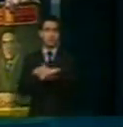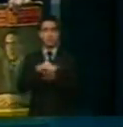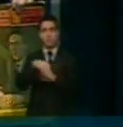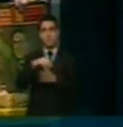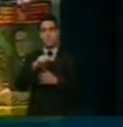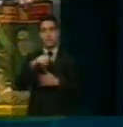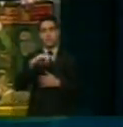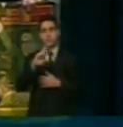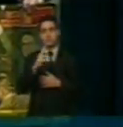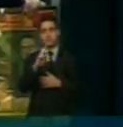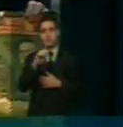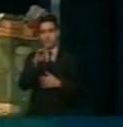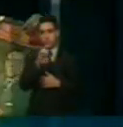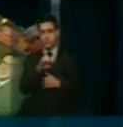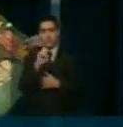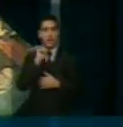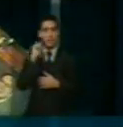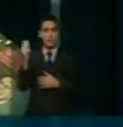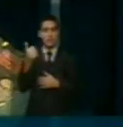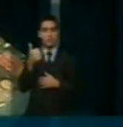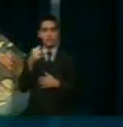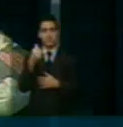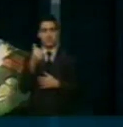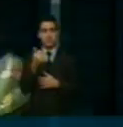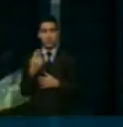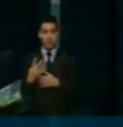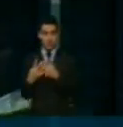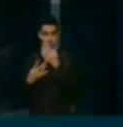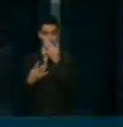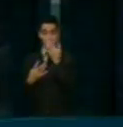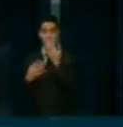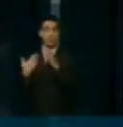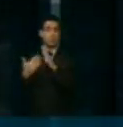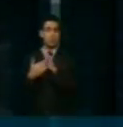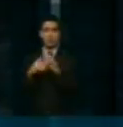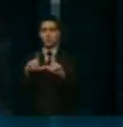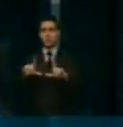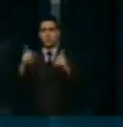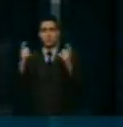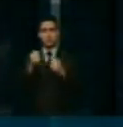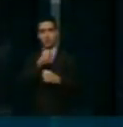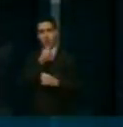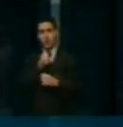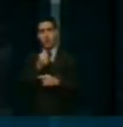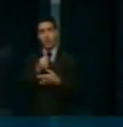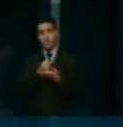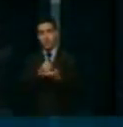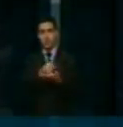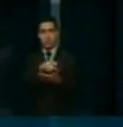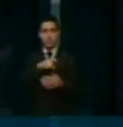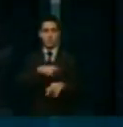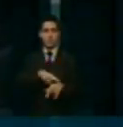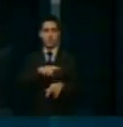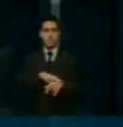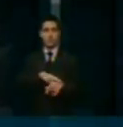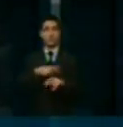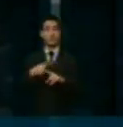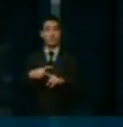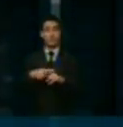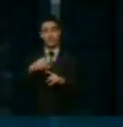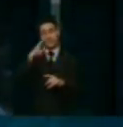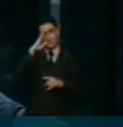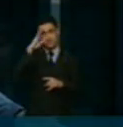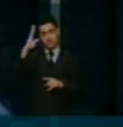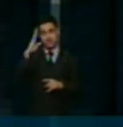Manchete, edição especial de abril de 64, onde toda a imprensa apoiou aquele momento em que as Forças Armadas